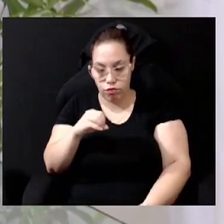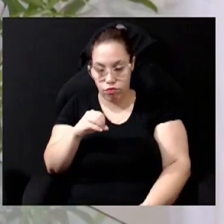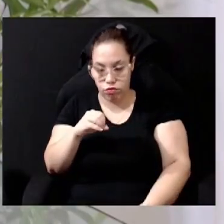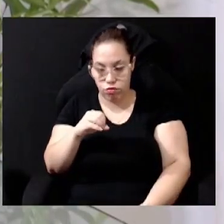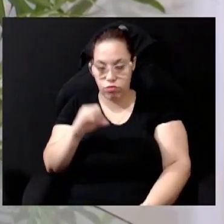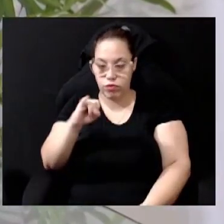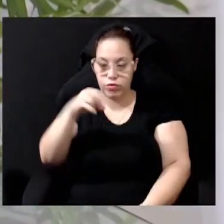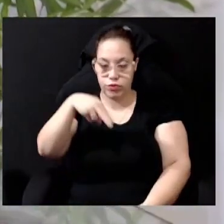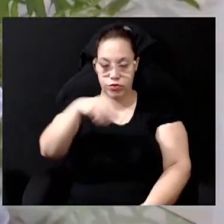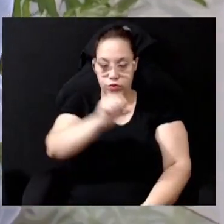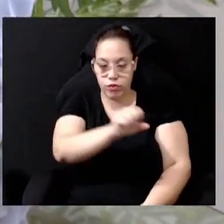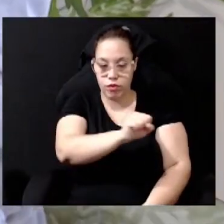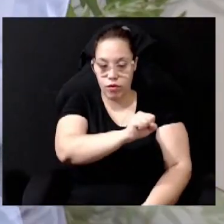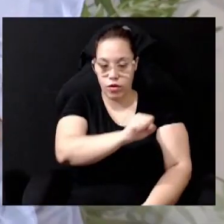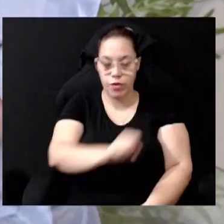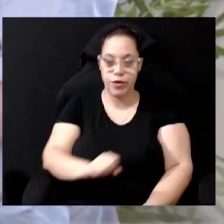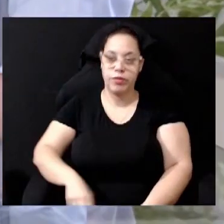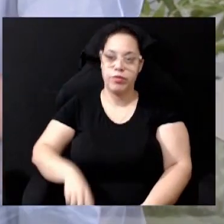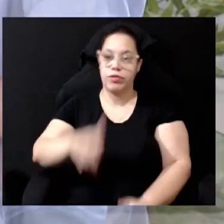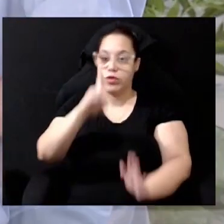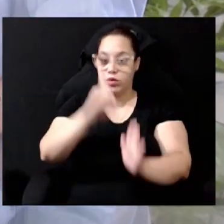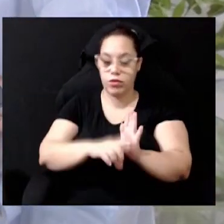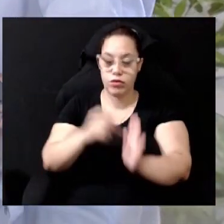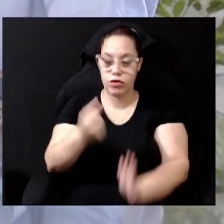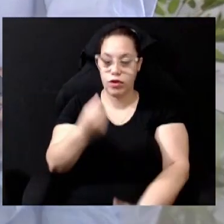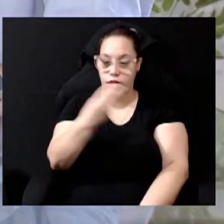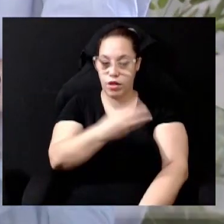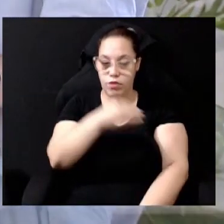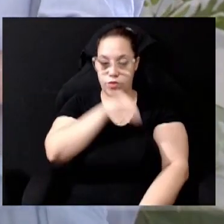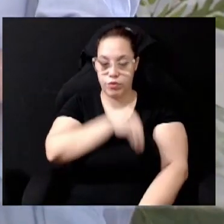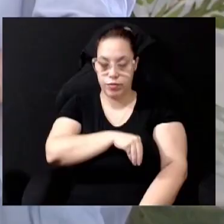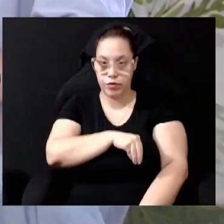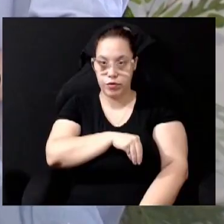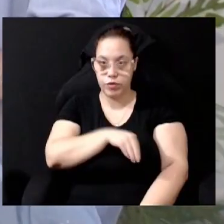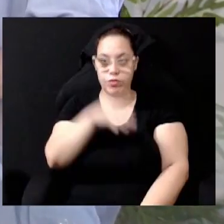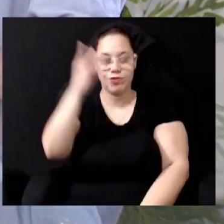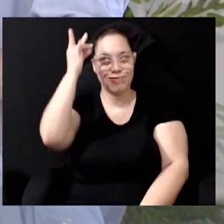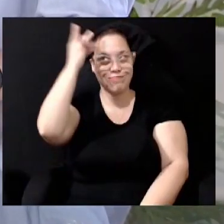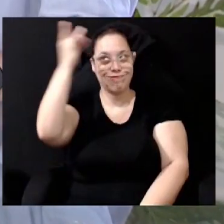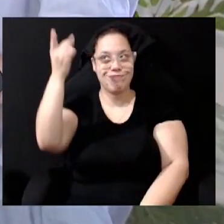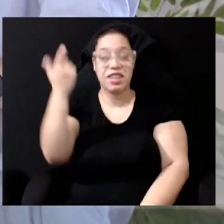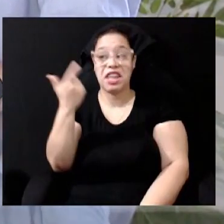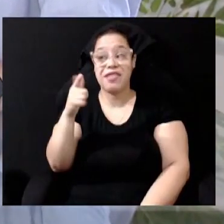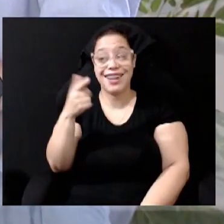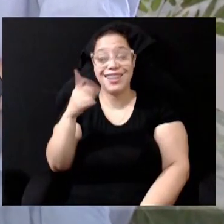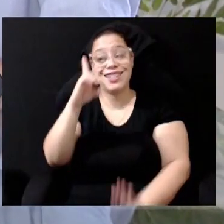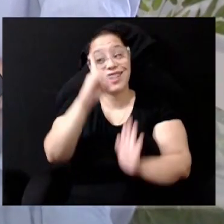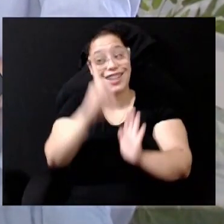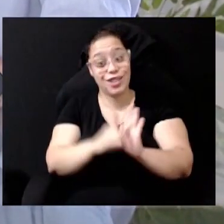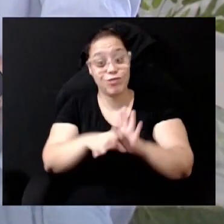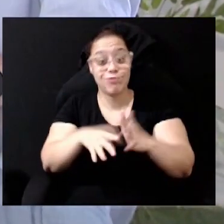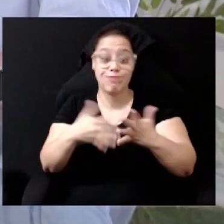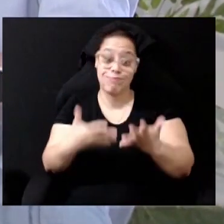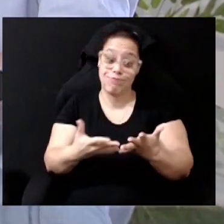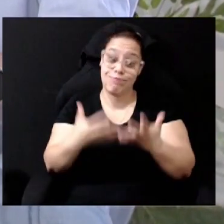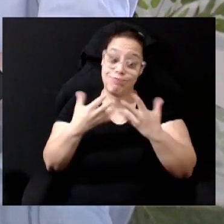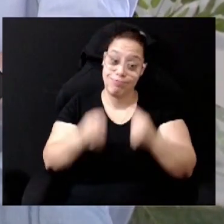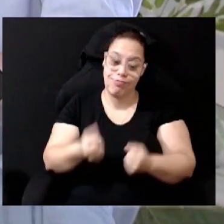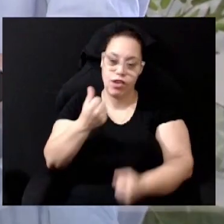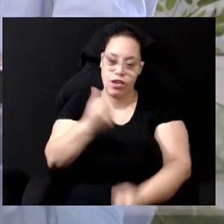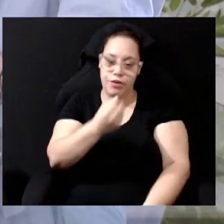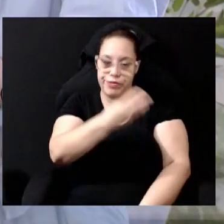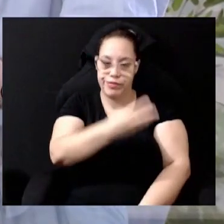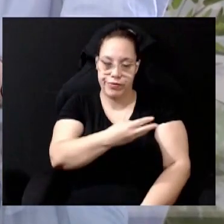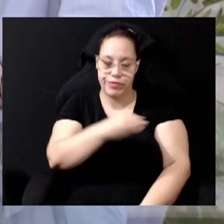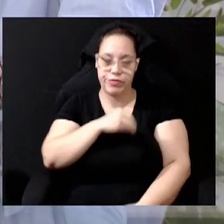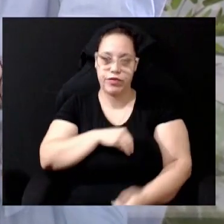também têm direito ao 13º. Então, acho que é mais fácil a gente dizer quem não tem direito a receber o 13º. Basicamente são as